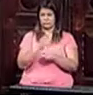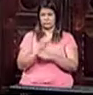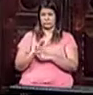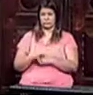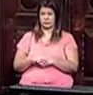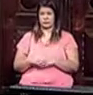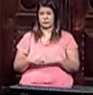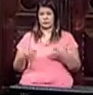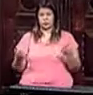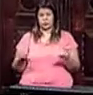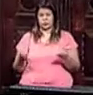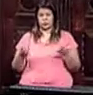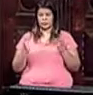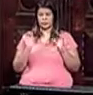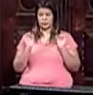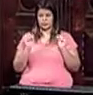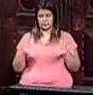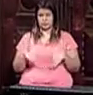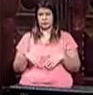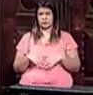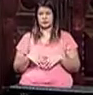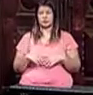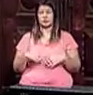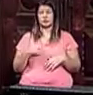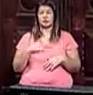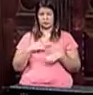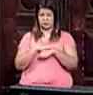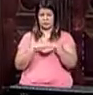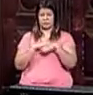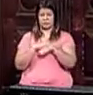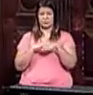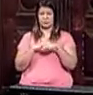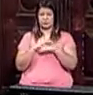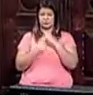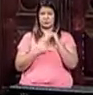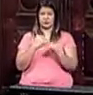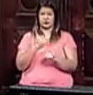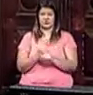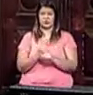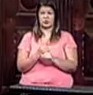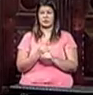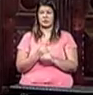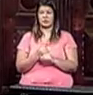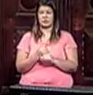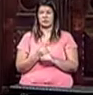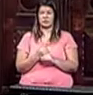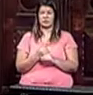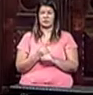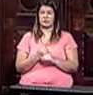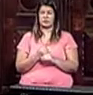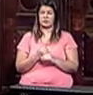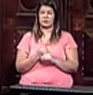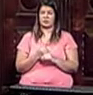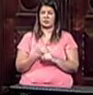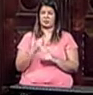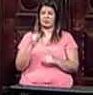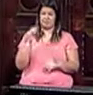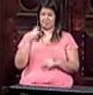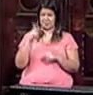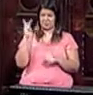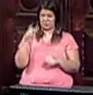Hoje, para concluir, senhor presidente, eu entrei no site da Agência Nacional de